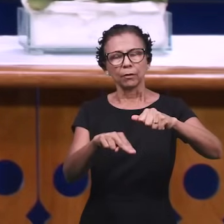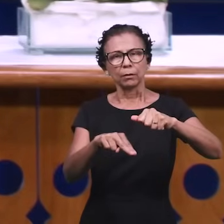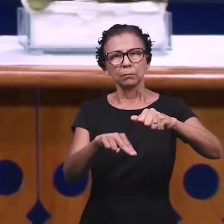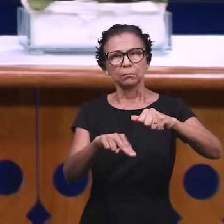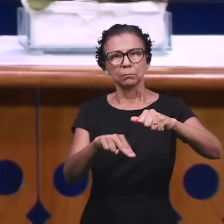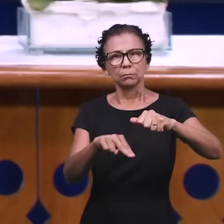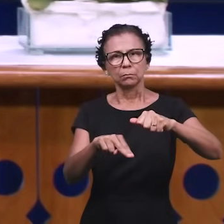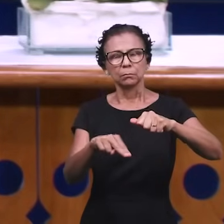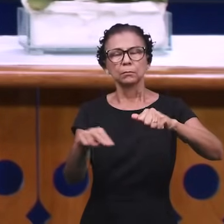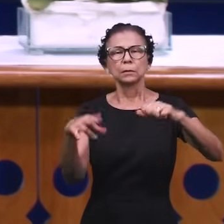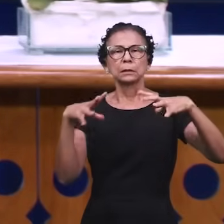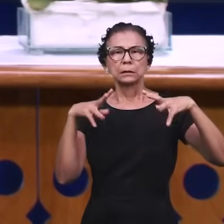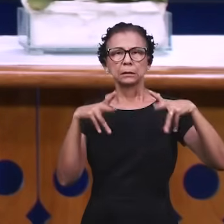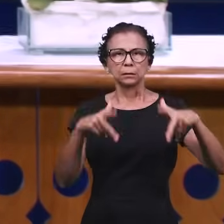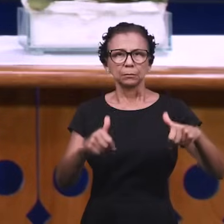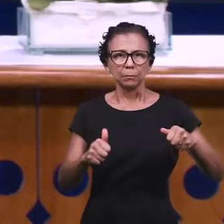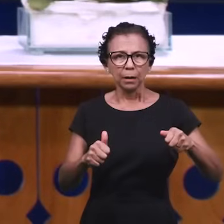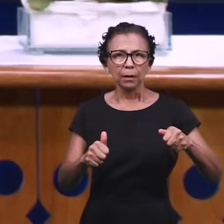sacrificá-lo,